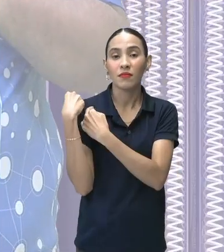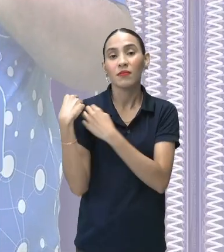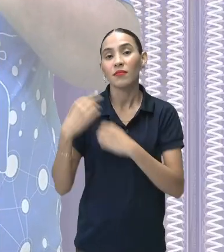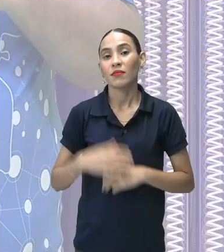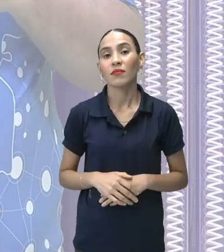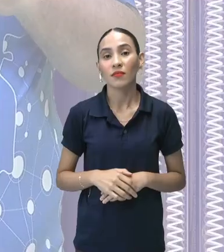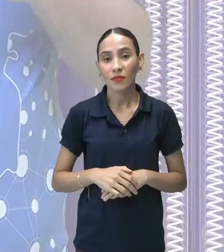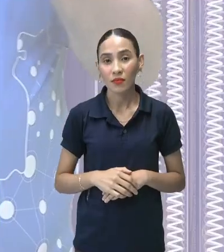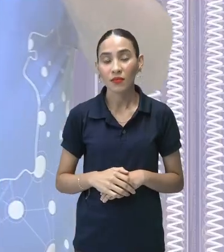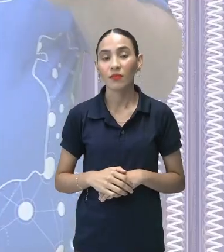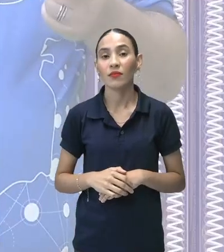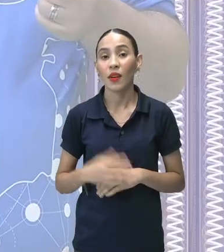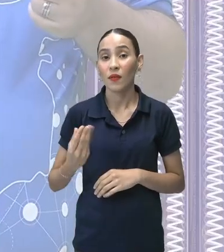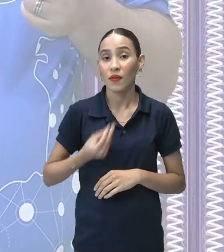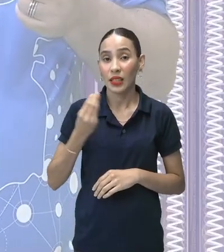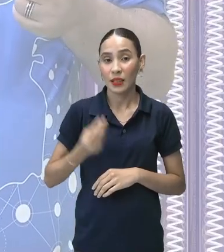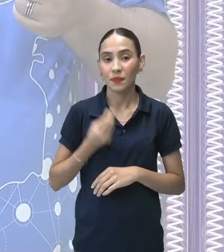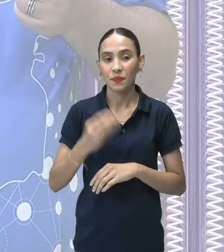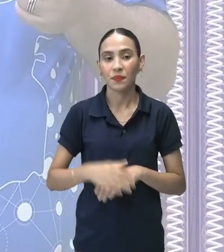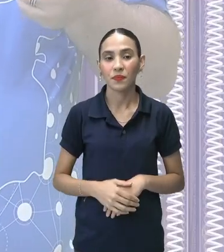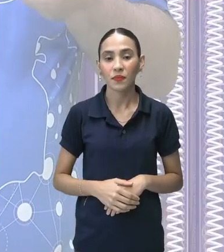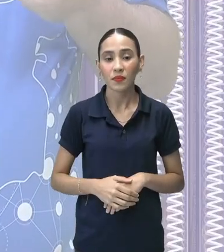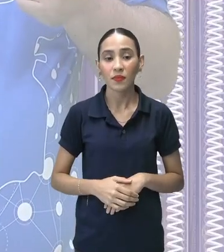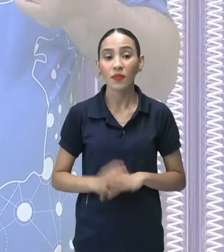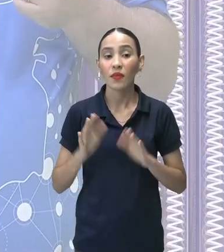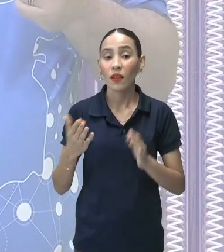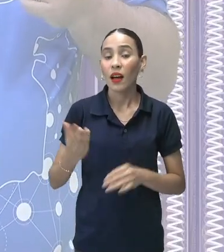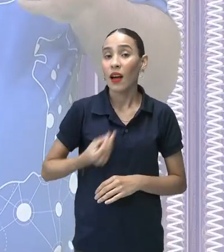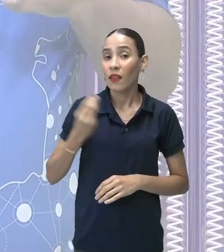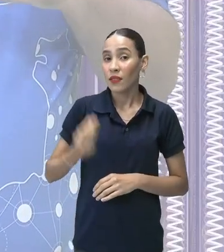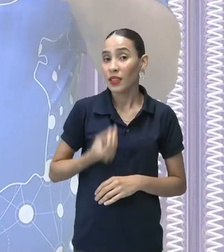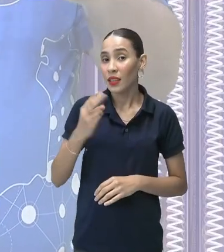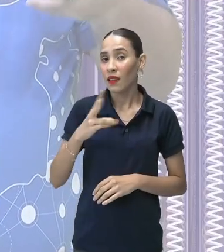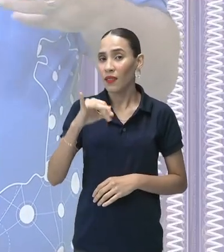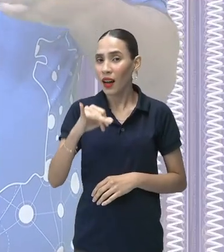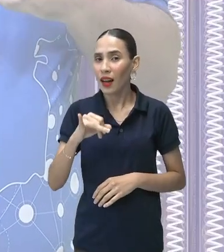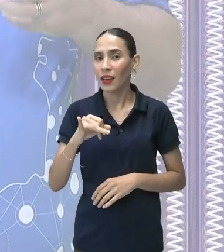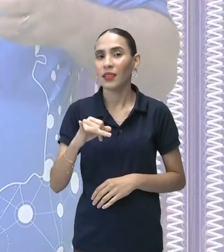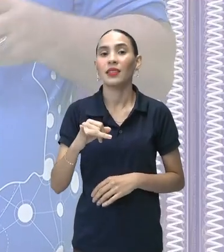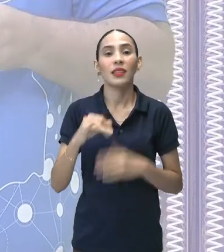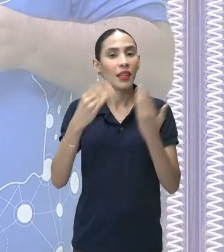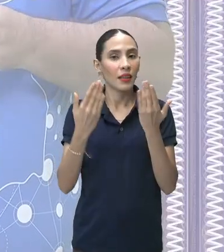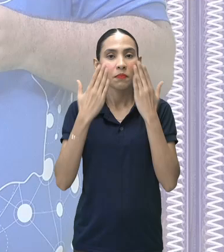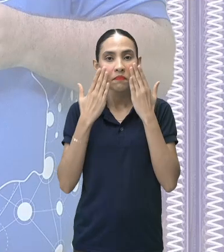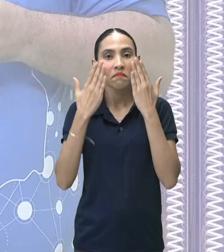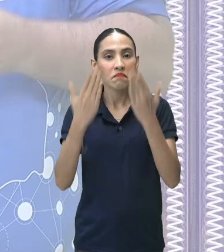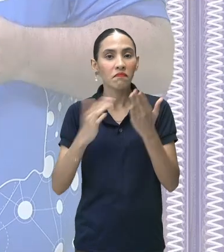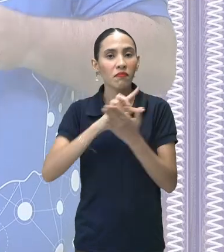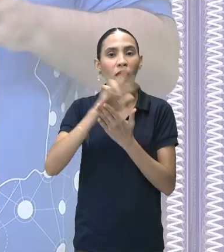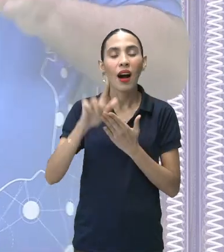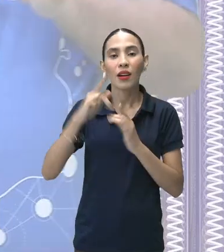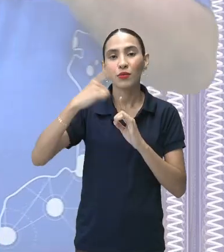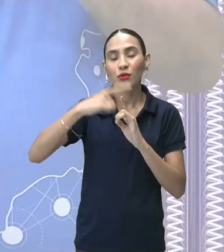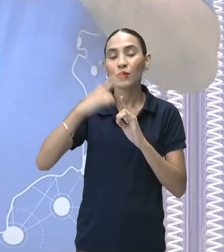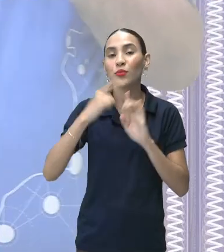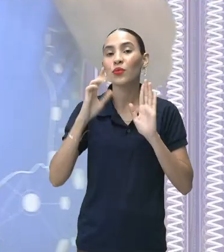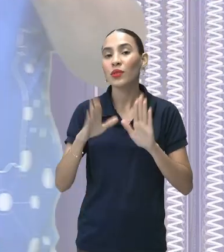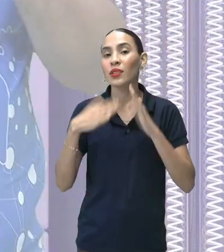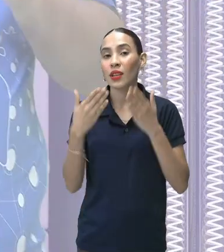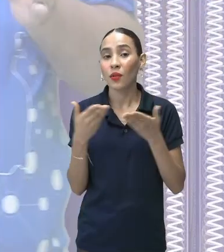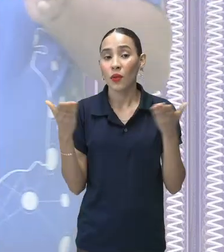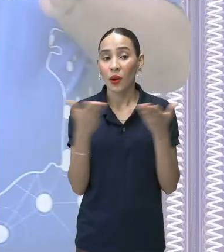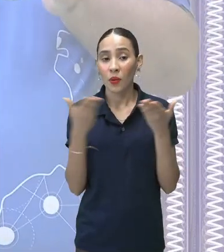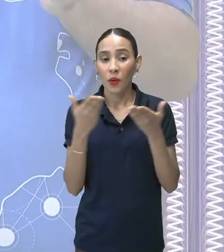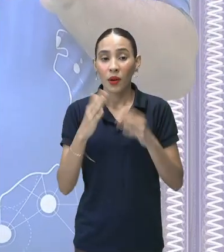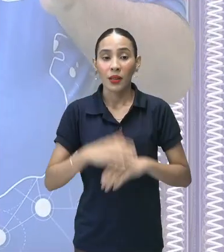responsabilidade diante da vida. E a vida que vai te provocar de várias maneiras. Então, vamos, nesse